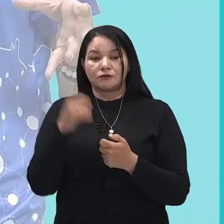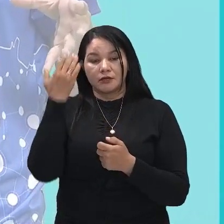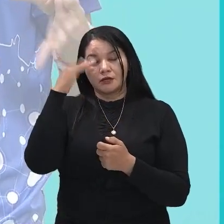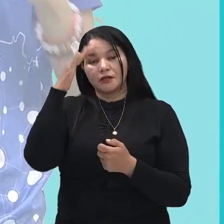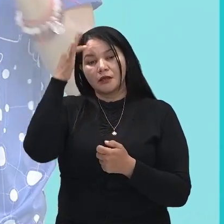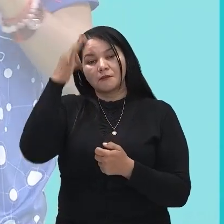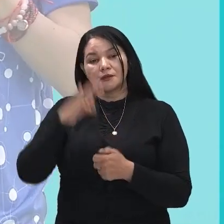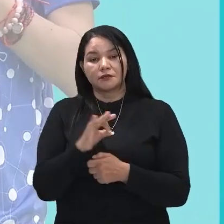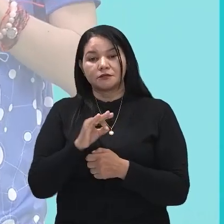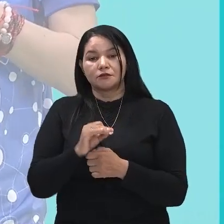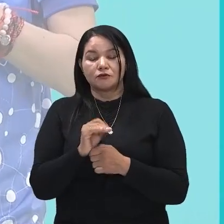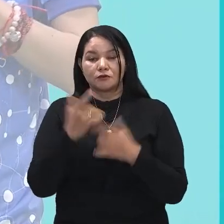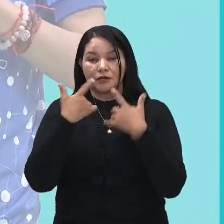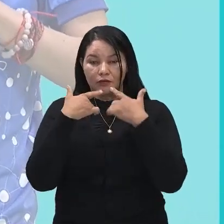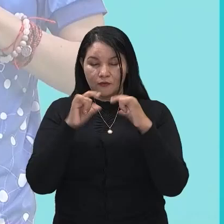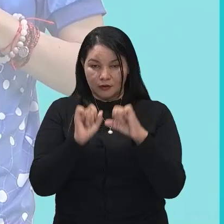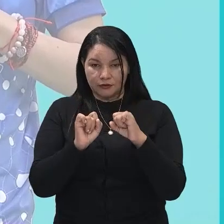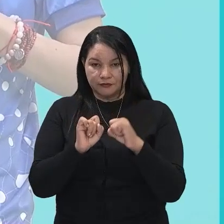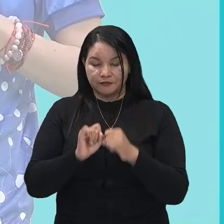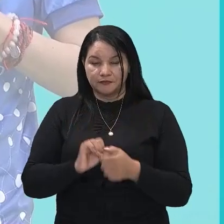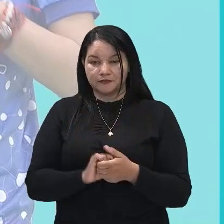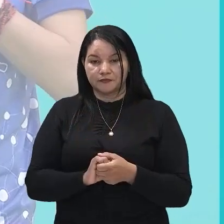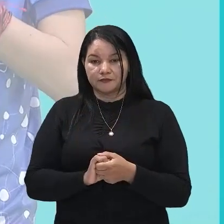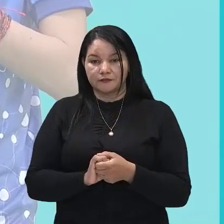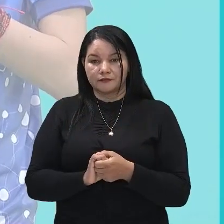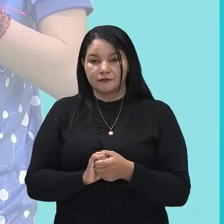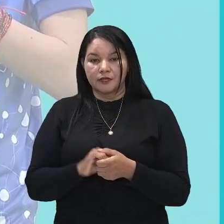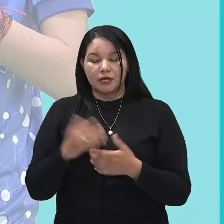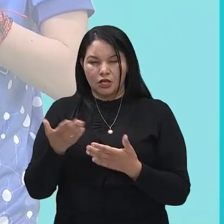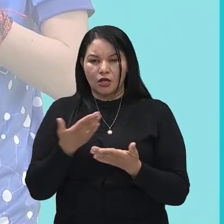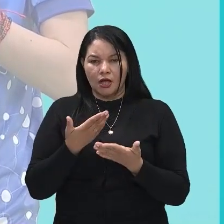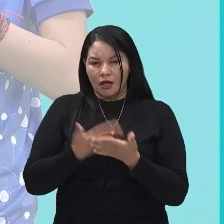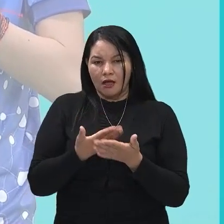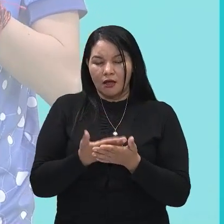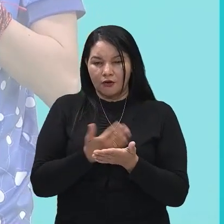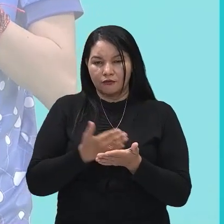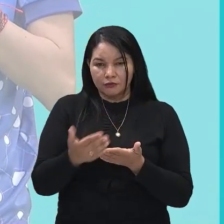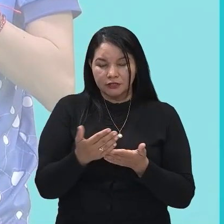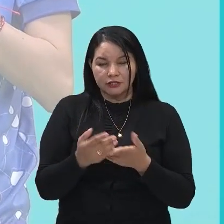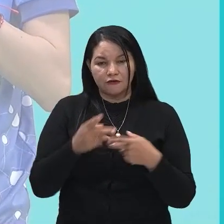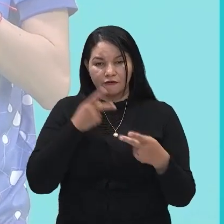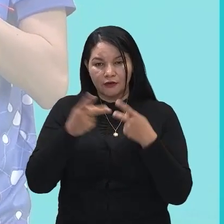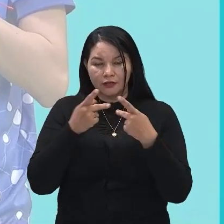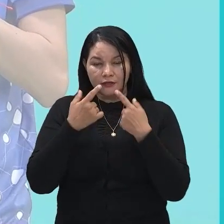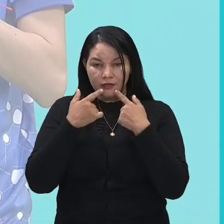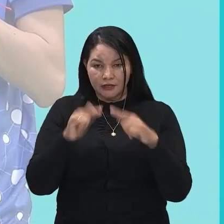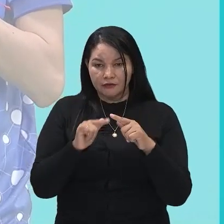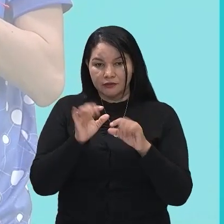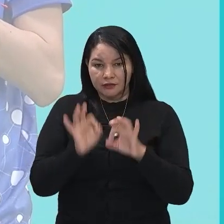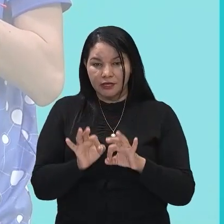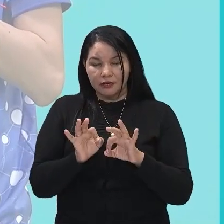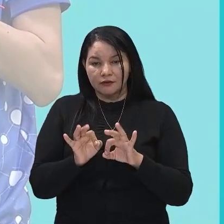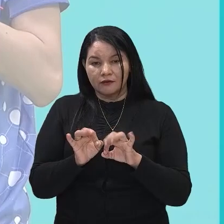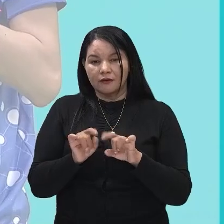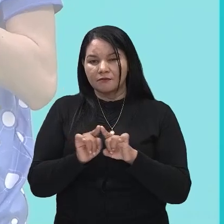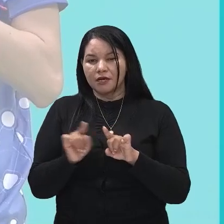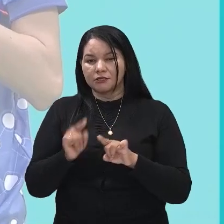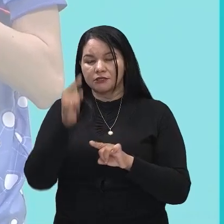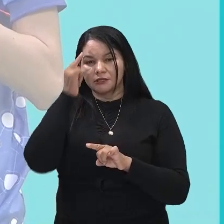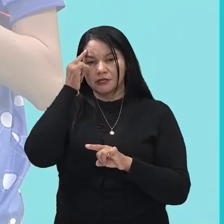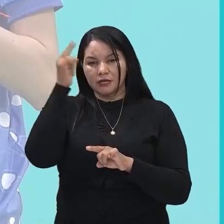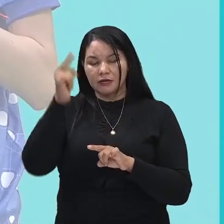linguagens. Quando começamos a aula, falamos de língua, certo? Lembra que lá eu falei a